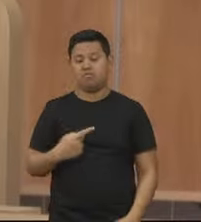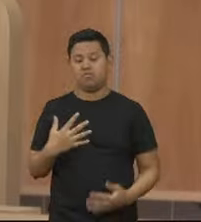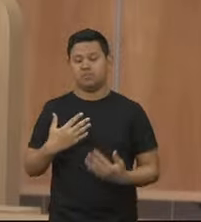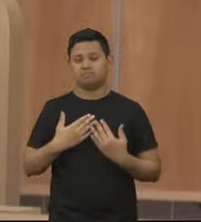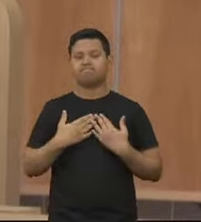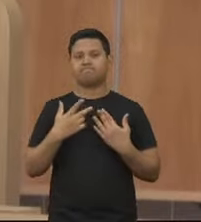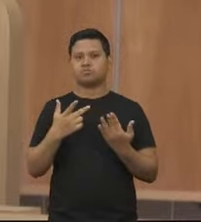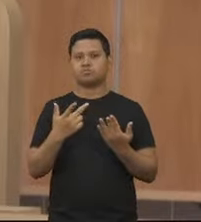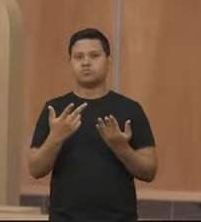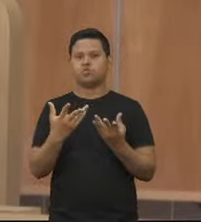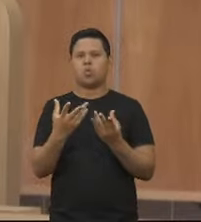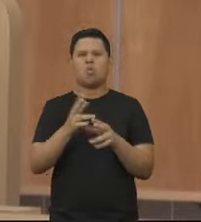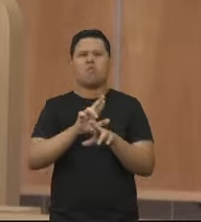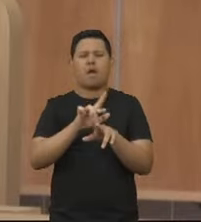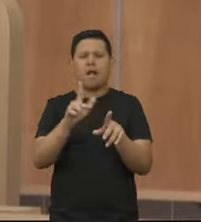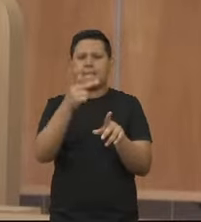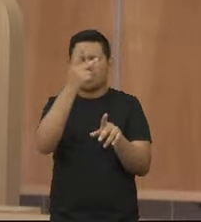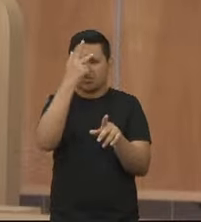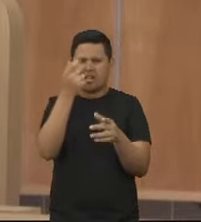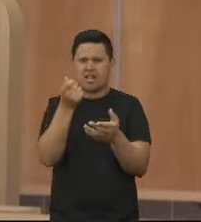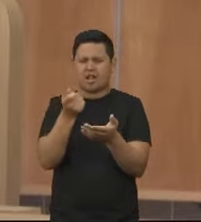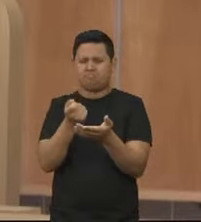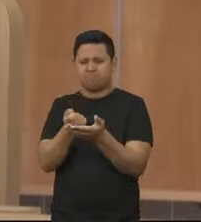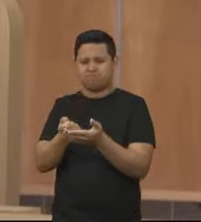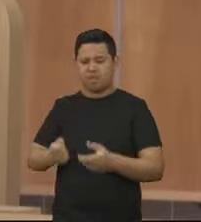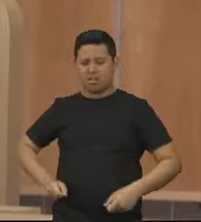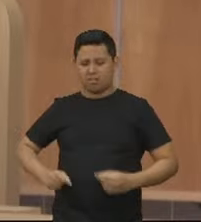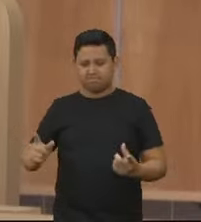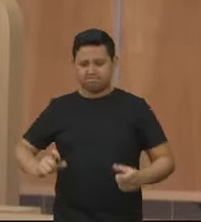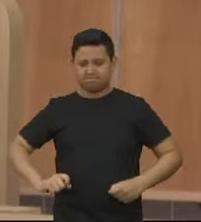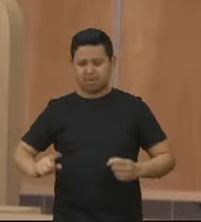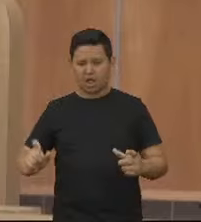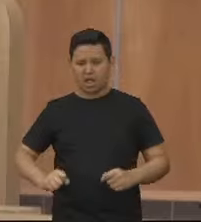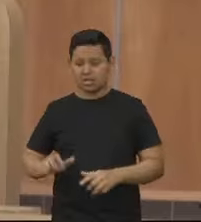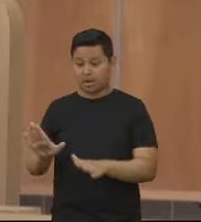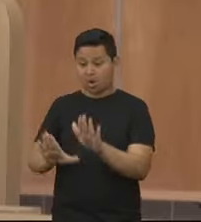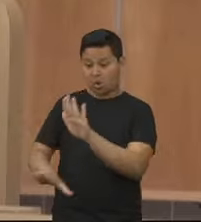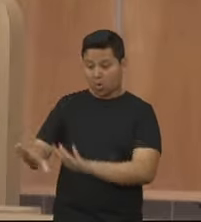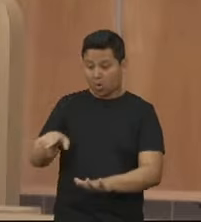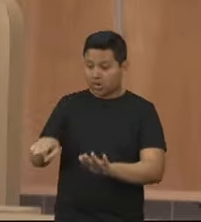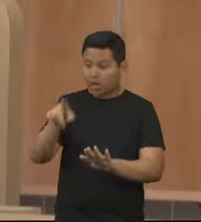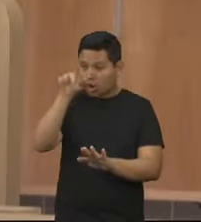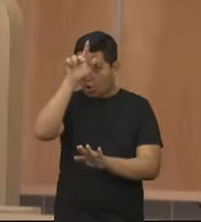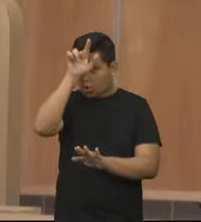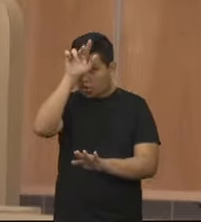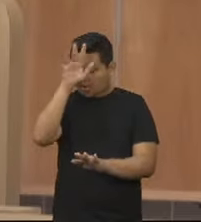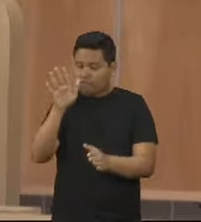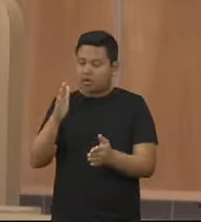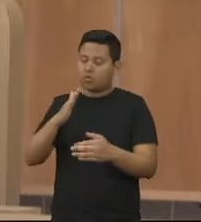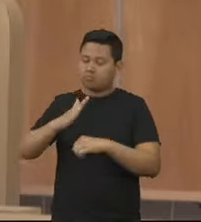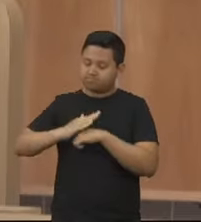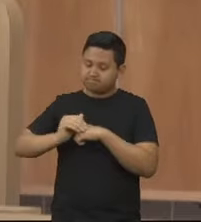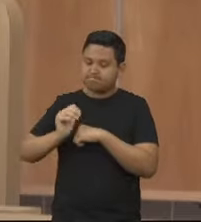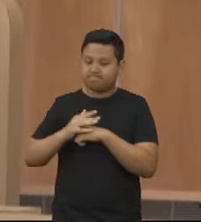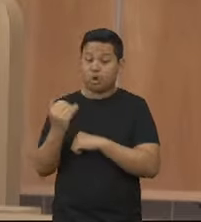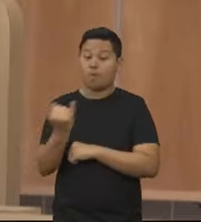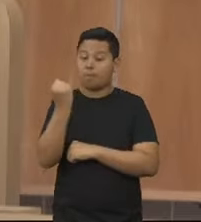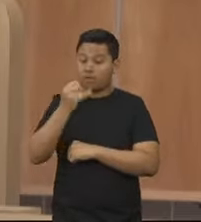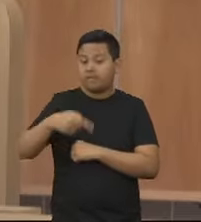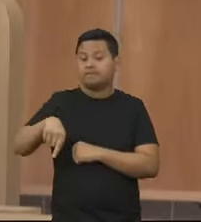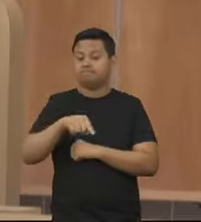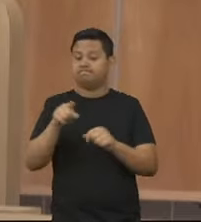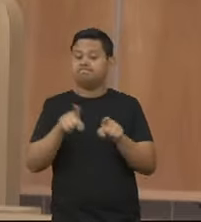Tem muitos que gastam o que tem e o que não tem para manter o seu cavalo e cuidar dele com muito carinho. É importante que a gente frise